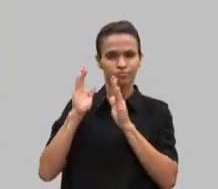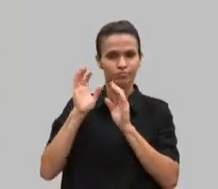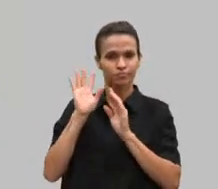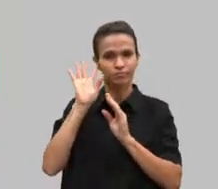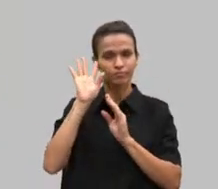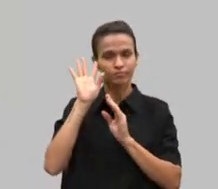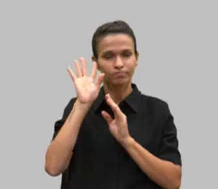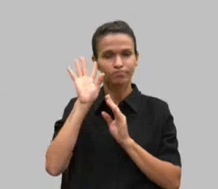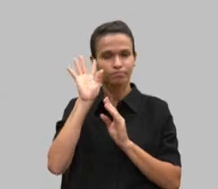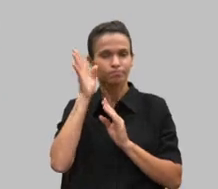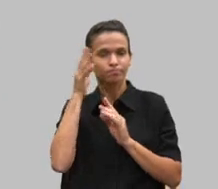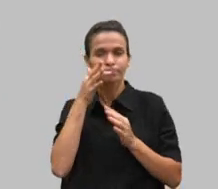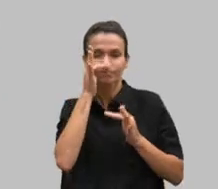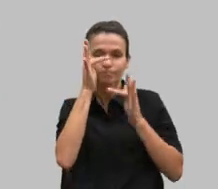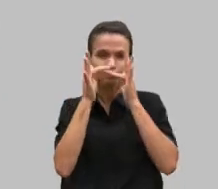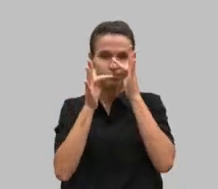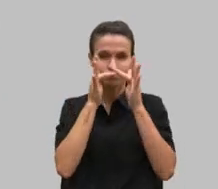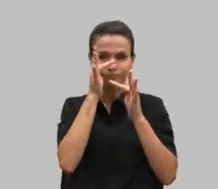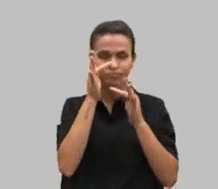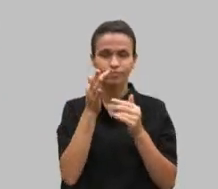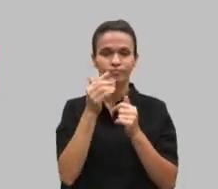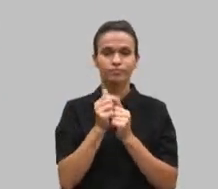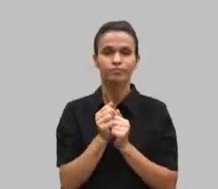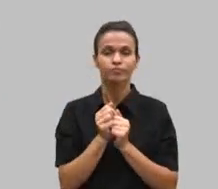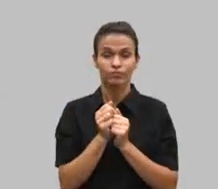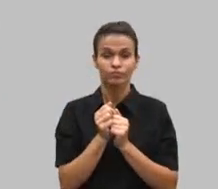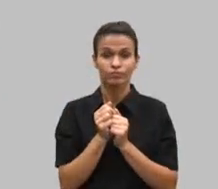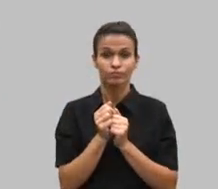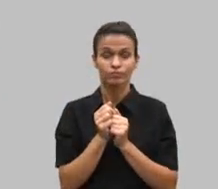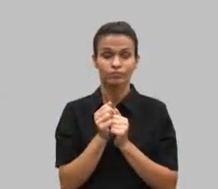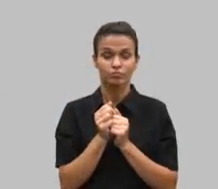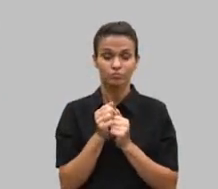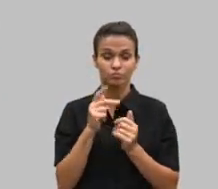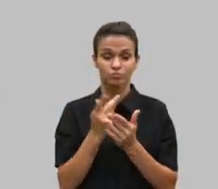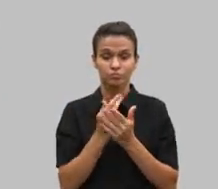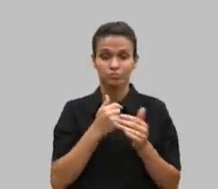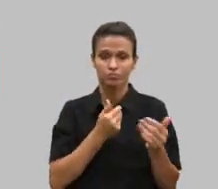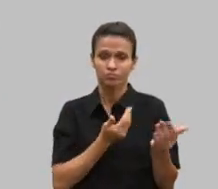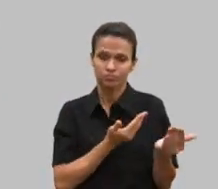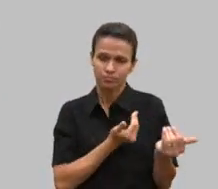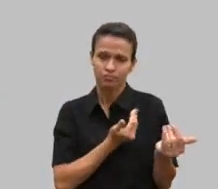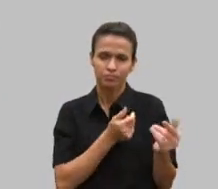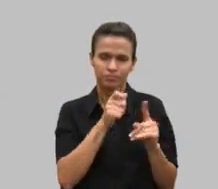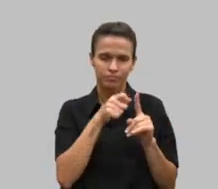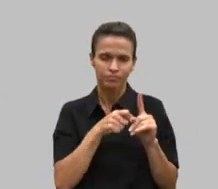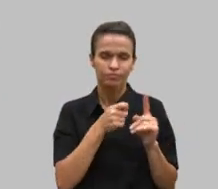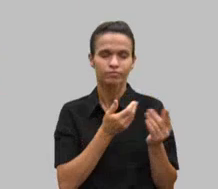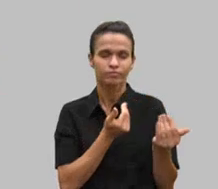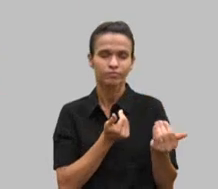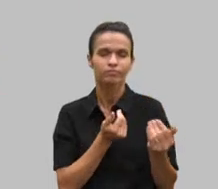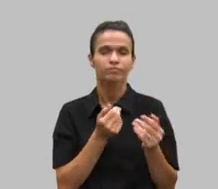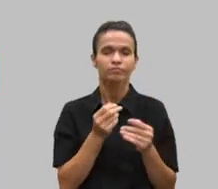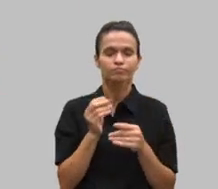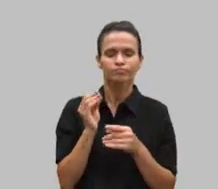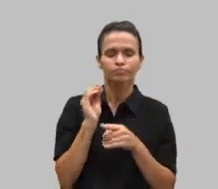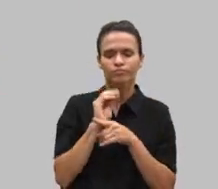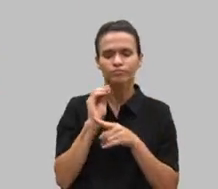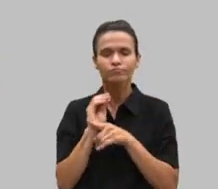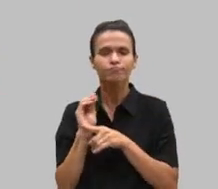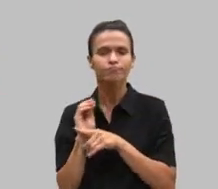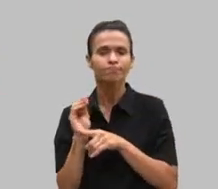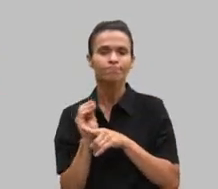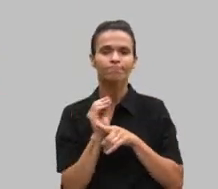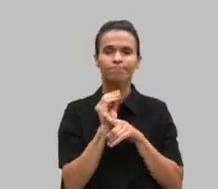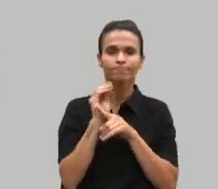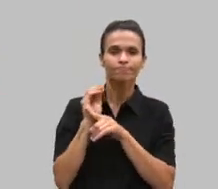coroamento desses trabalhos vem que cada um de nós que participa cuidadosamente realiza nos